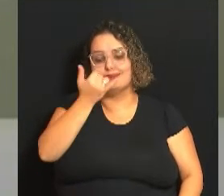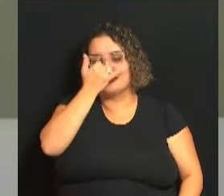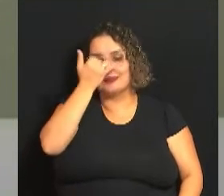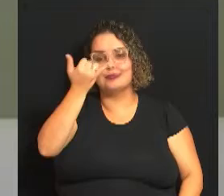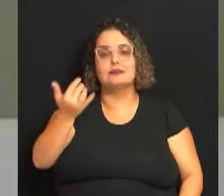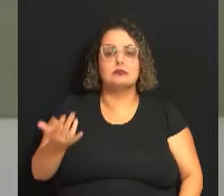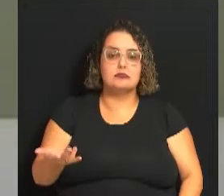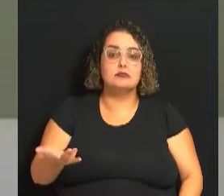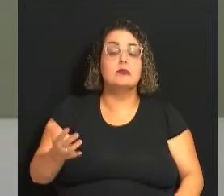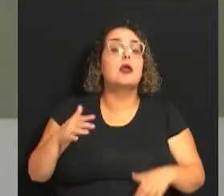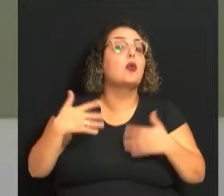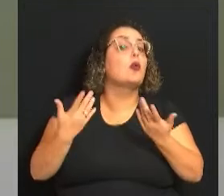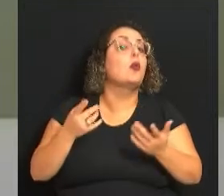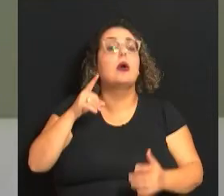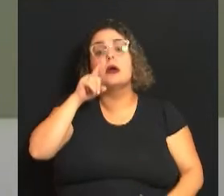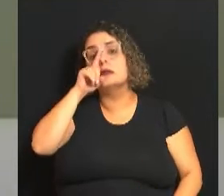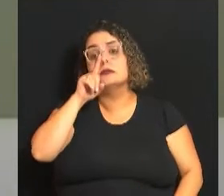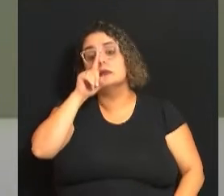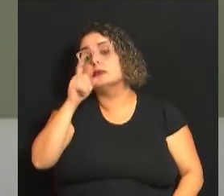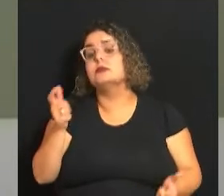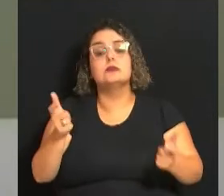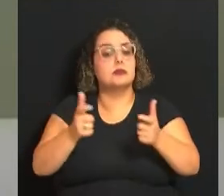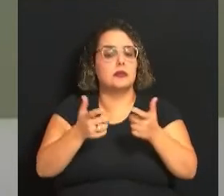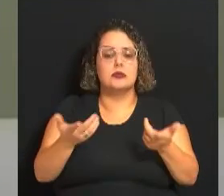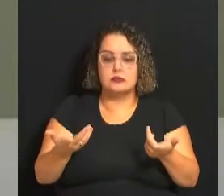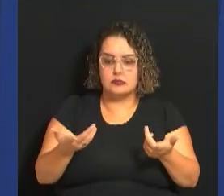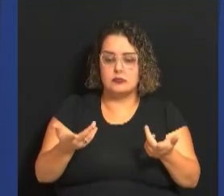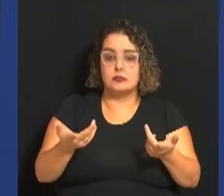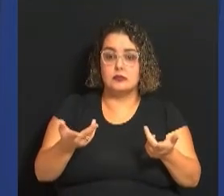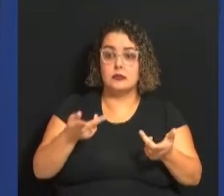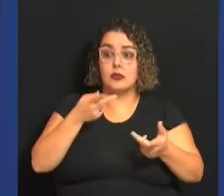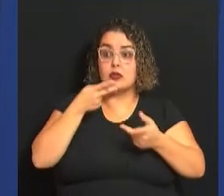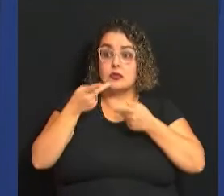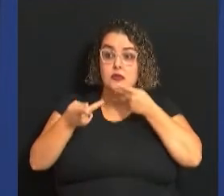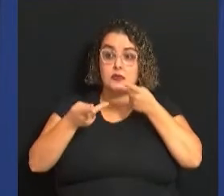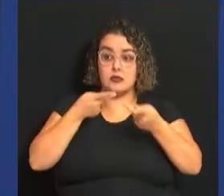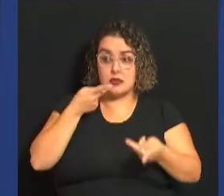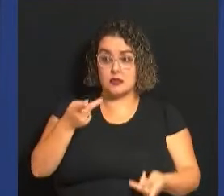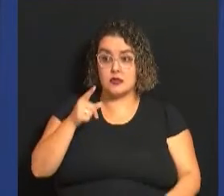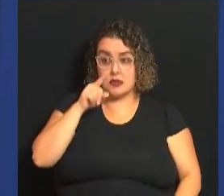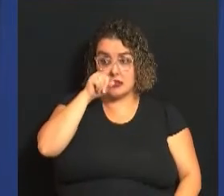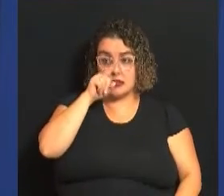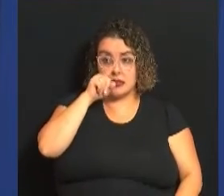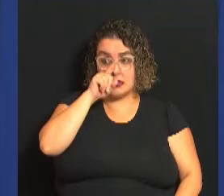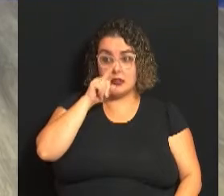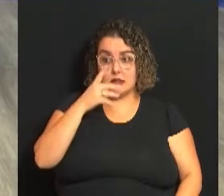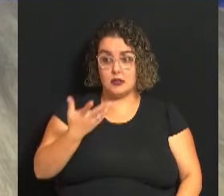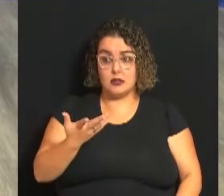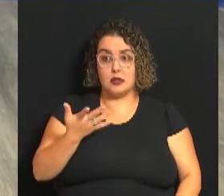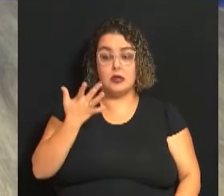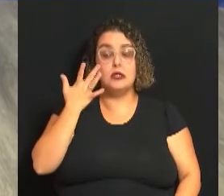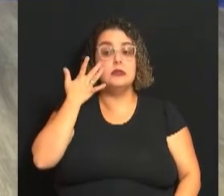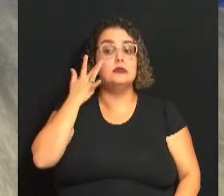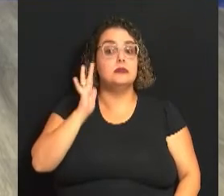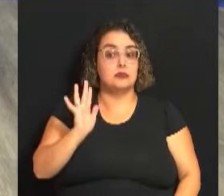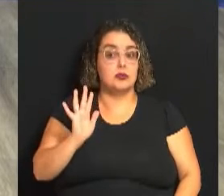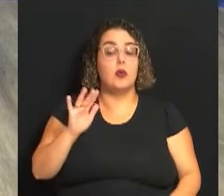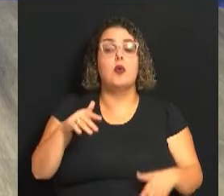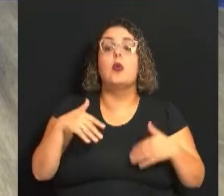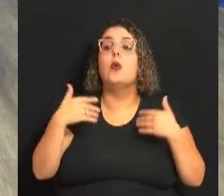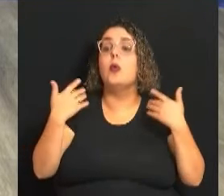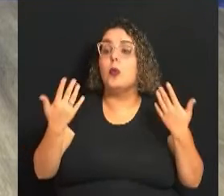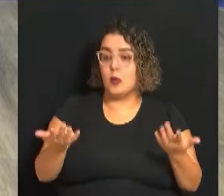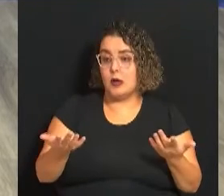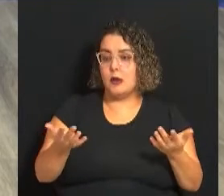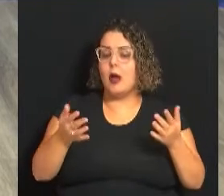como diminuir esse fator de risco. A gente está falando aí de fatores de risco, o senhor disse aí que ainda não se sabe, né, quais são.